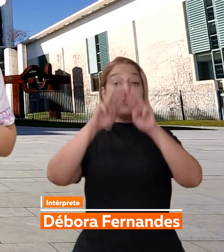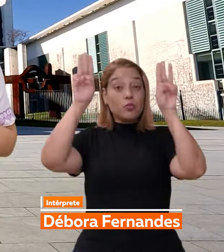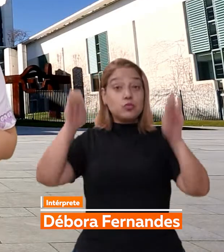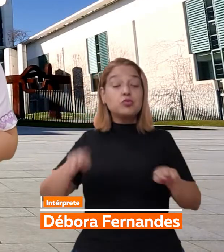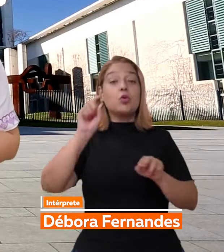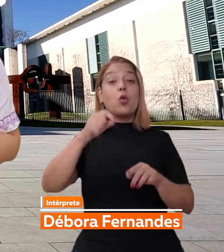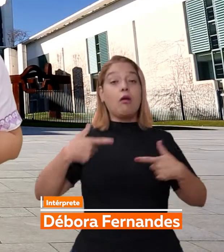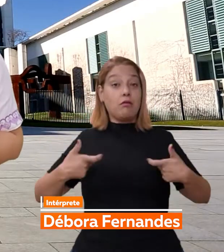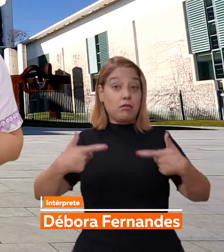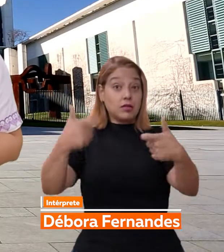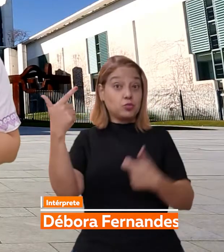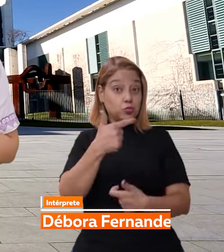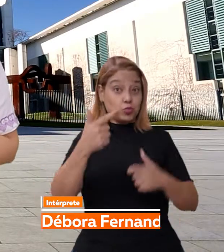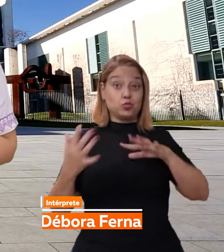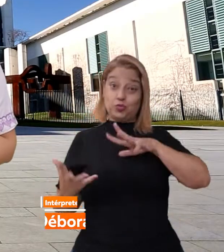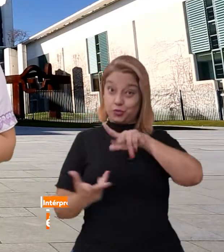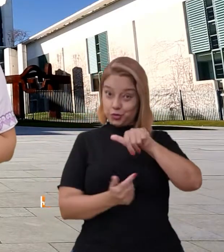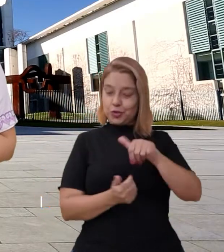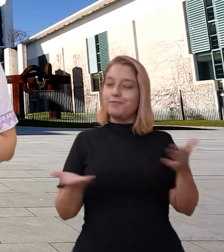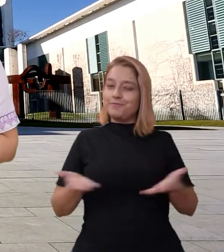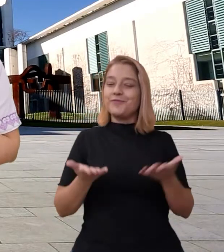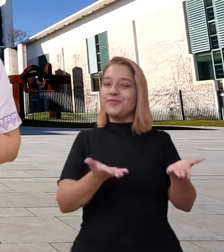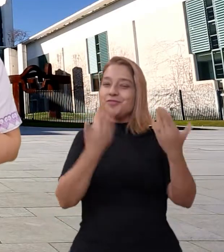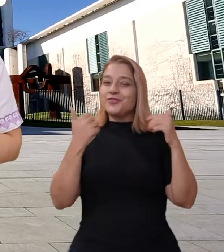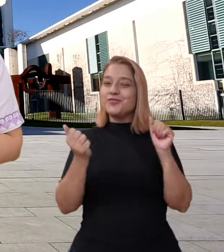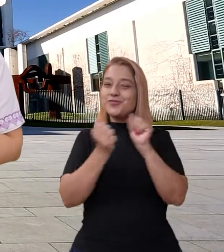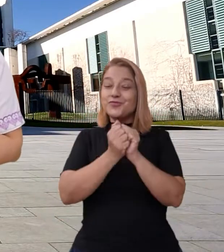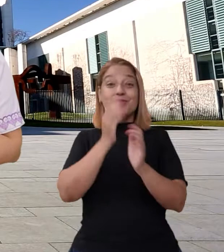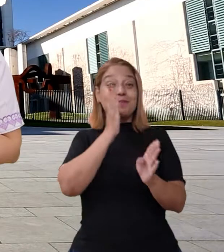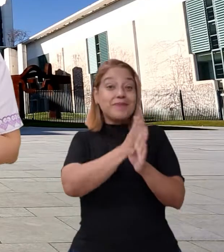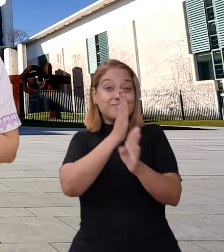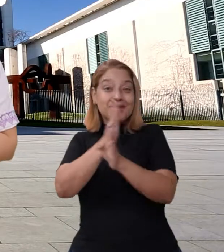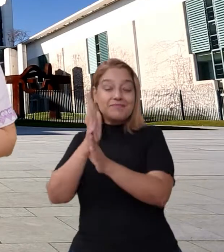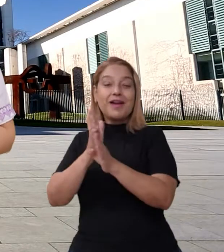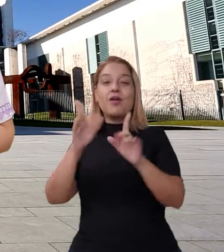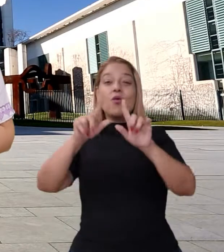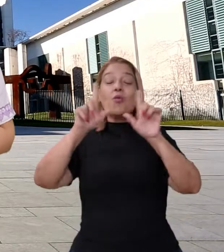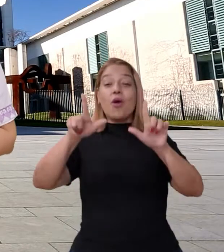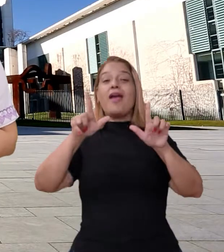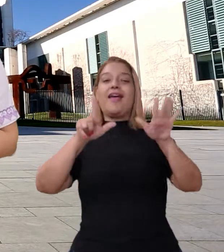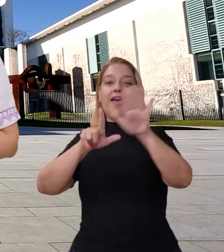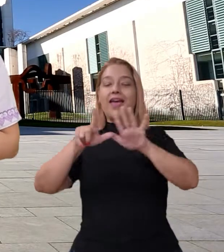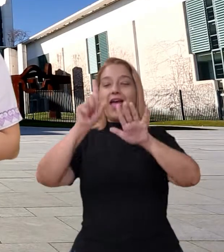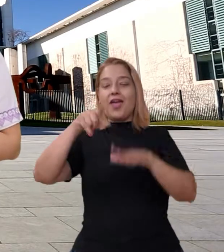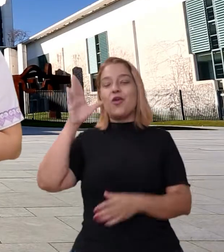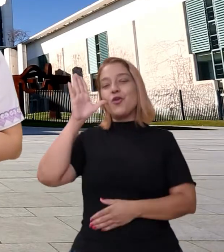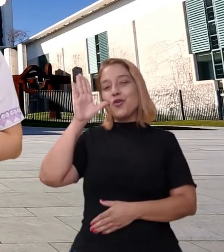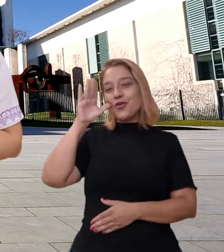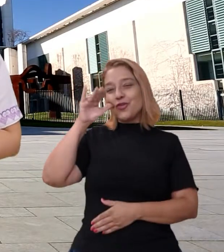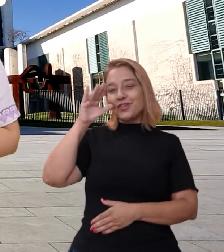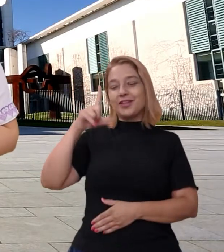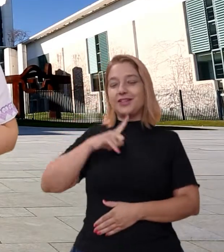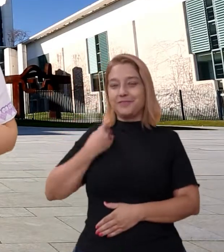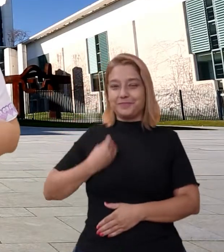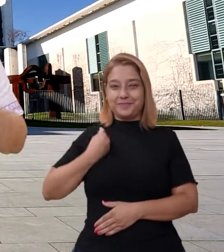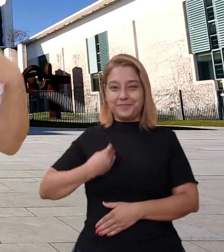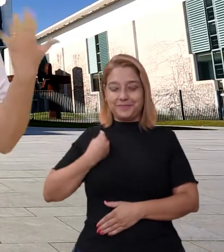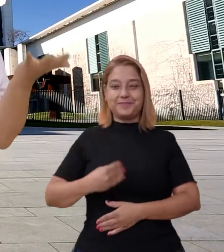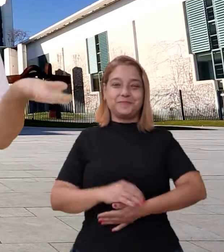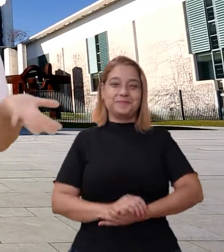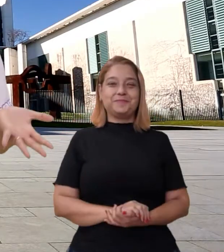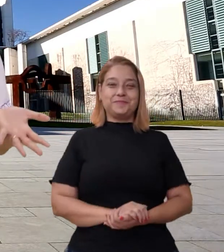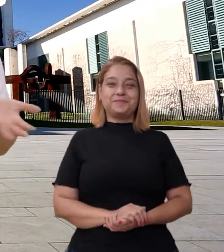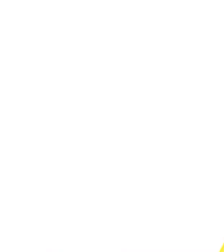Visitaremos um museu sobre a Segunda Guerra Mundial. Então vamos juntos para mais descobertas com o nosso quadro A